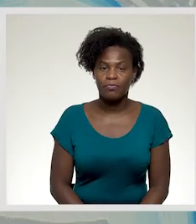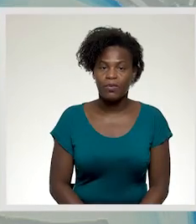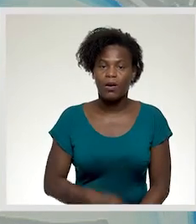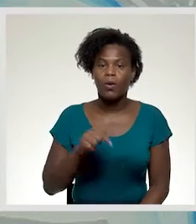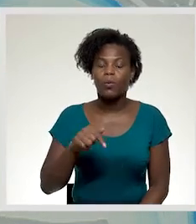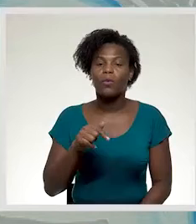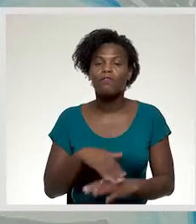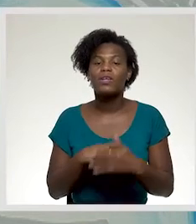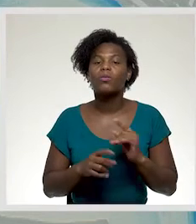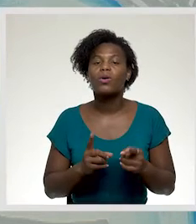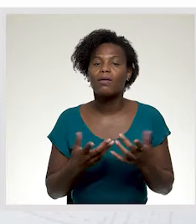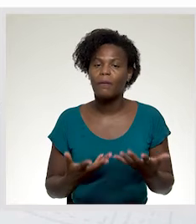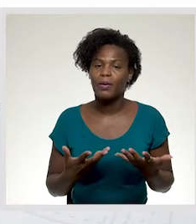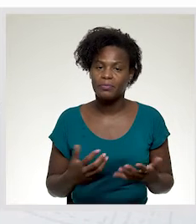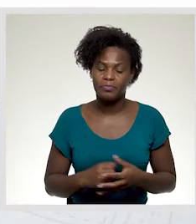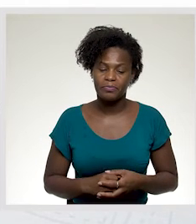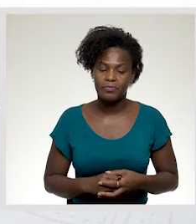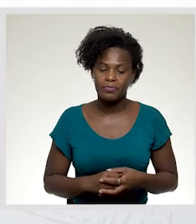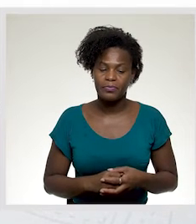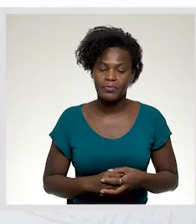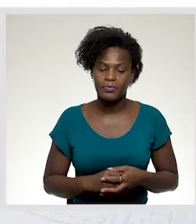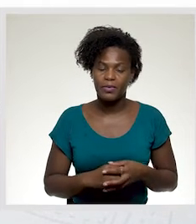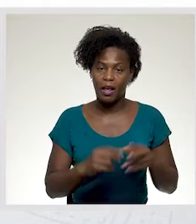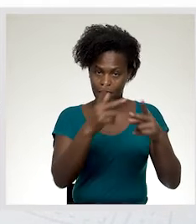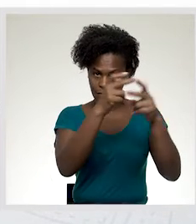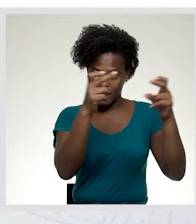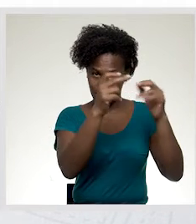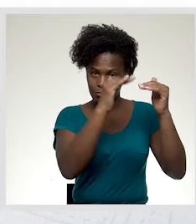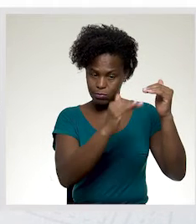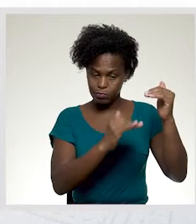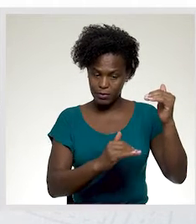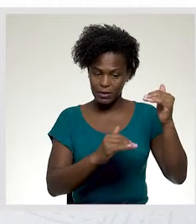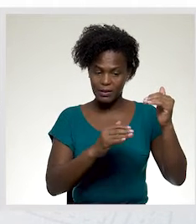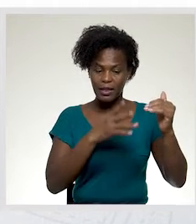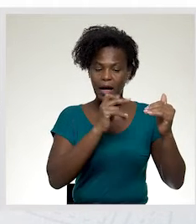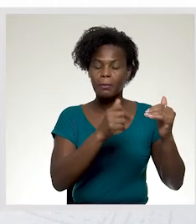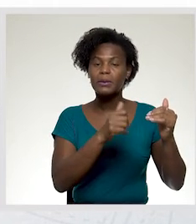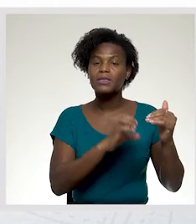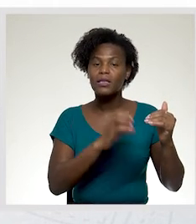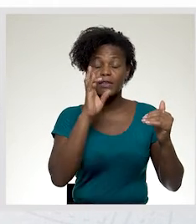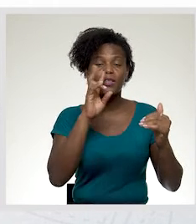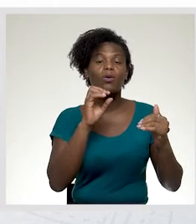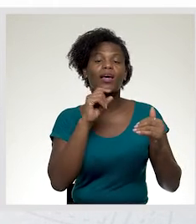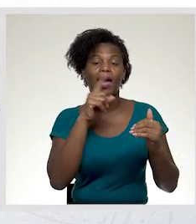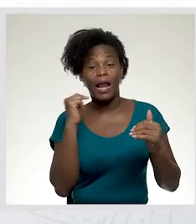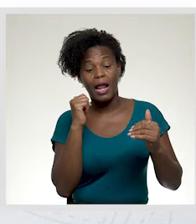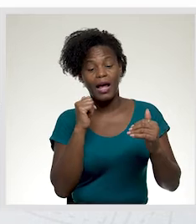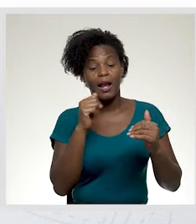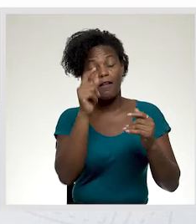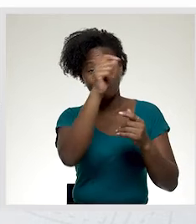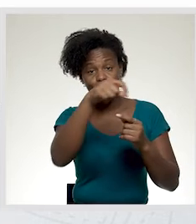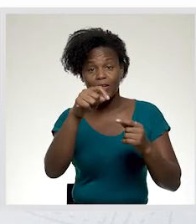O que nós vamos fazer agora? Das alíneas que se seguem, assinala aquela que completa de forma correta a